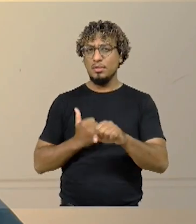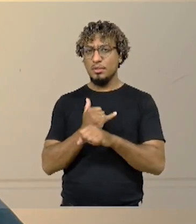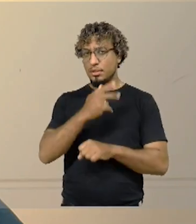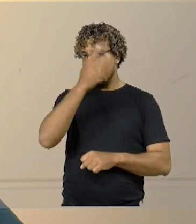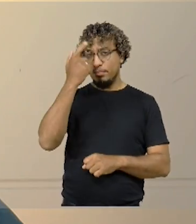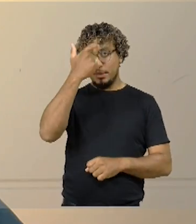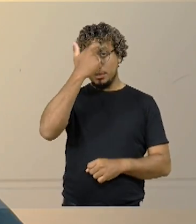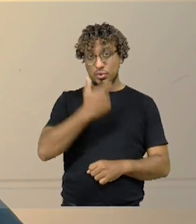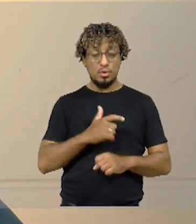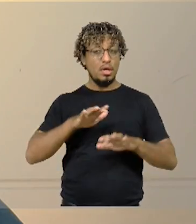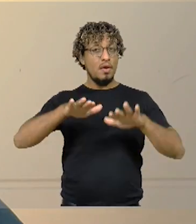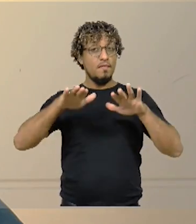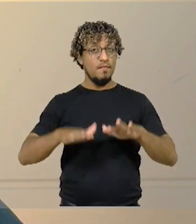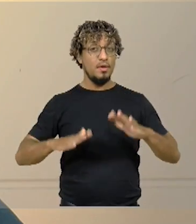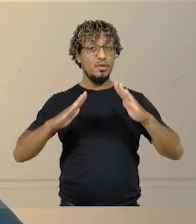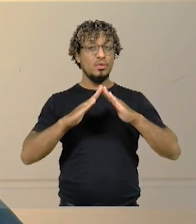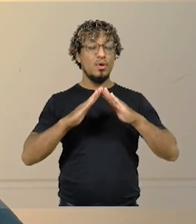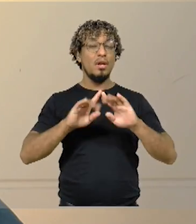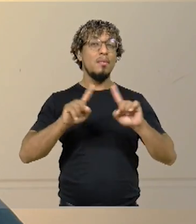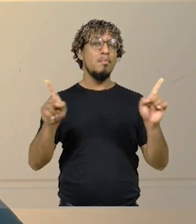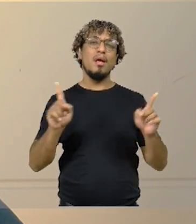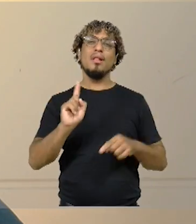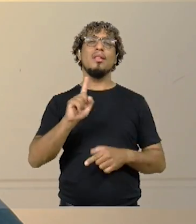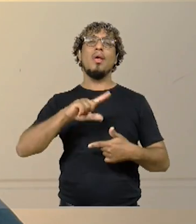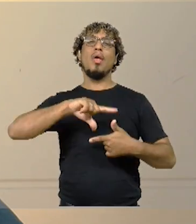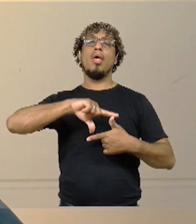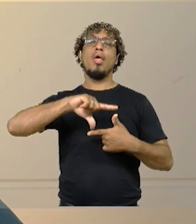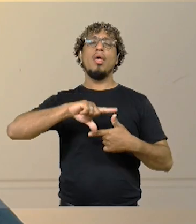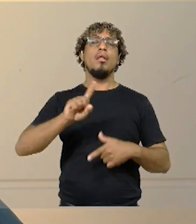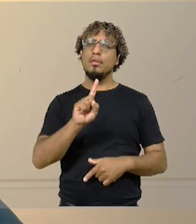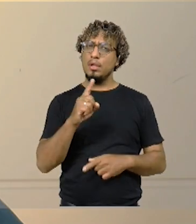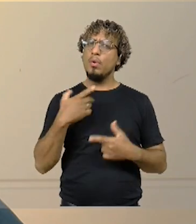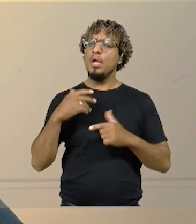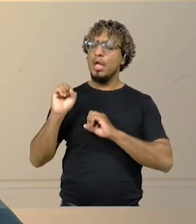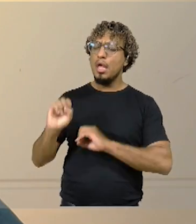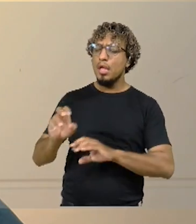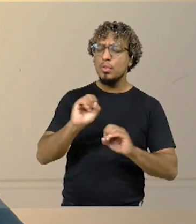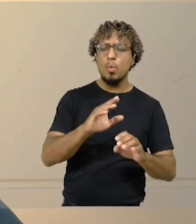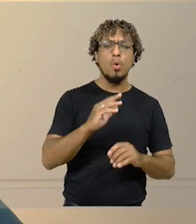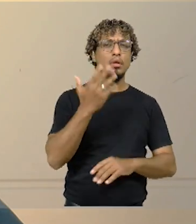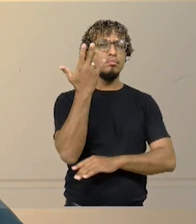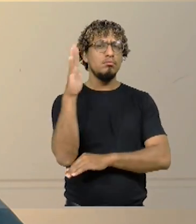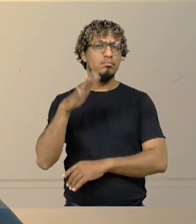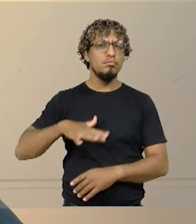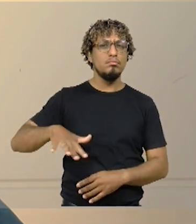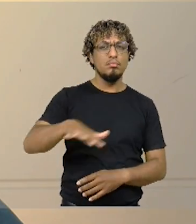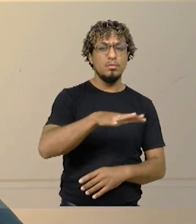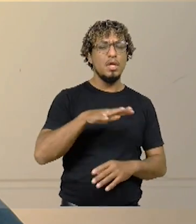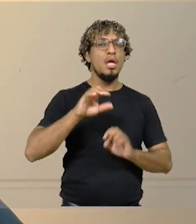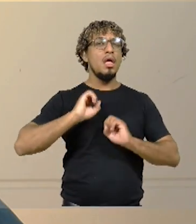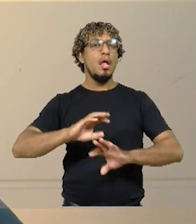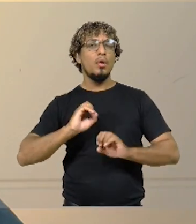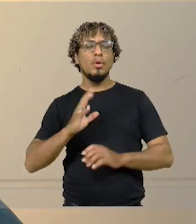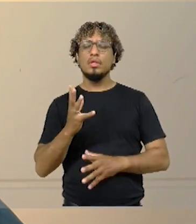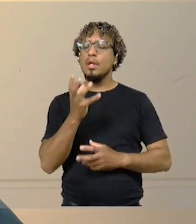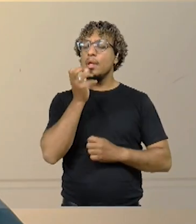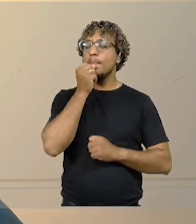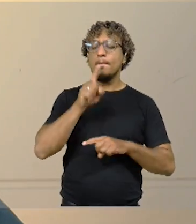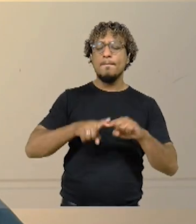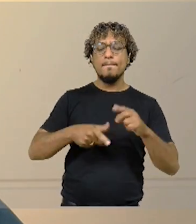setores que geram recursos. Por exemplo, a frota de São Luís, né, 80% está na região do São Francisco,